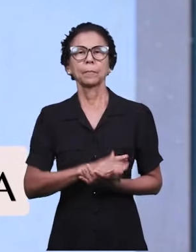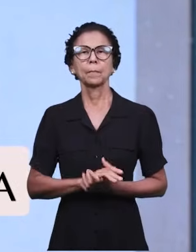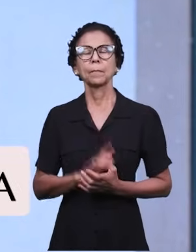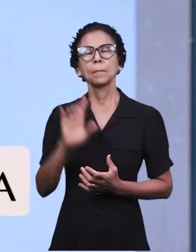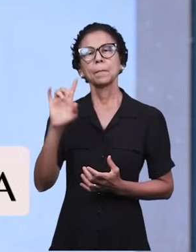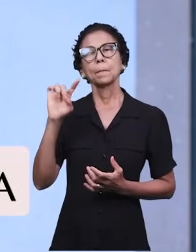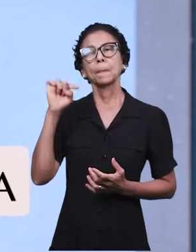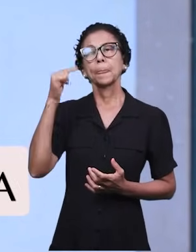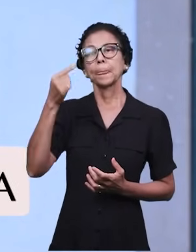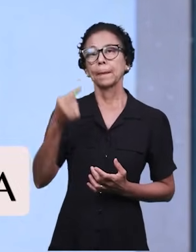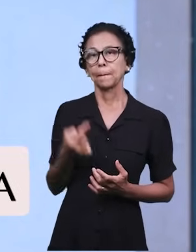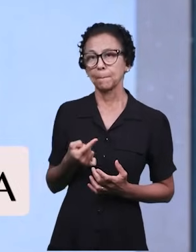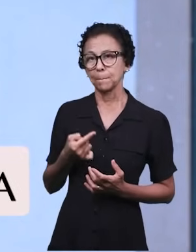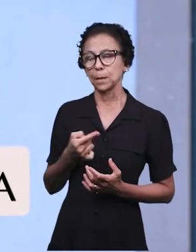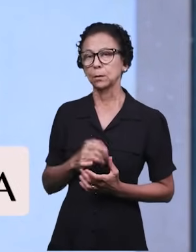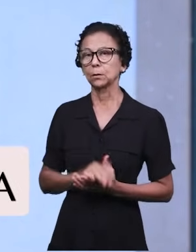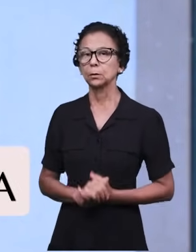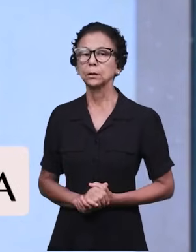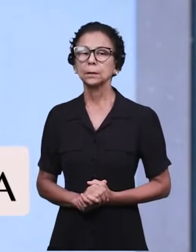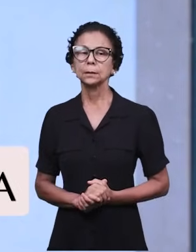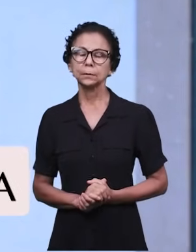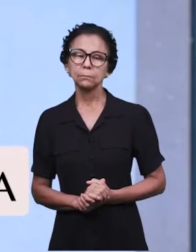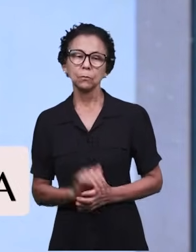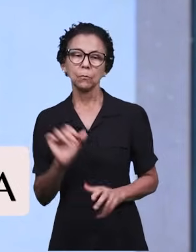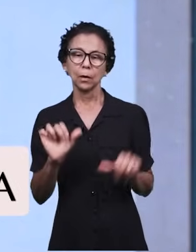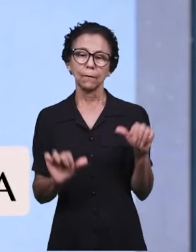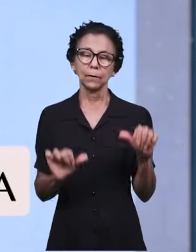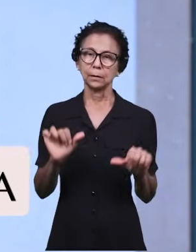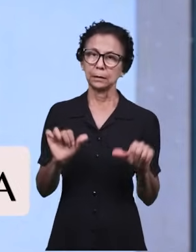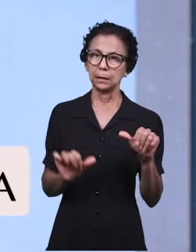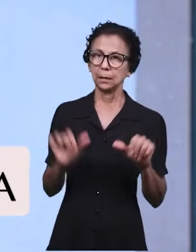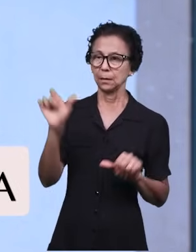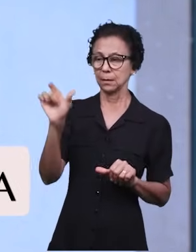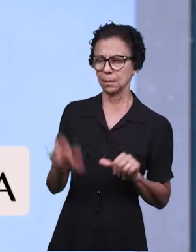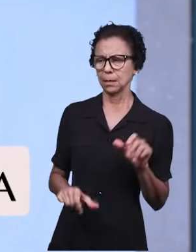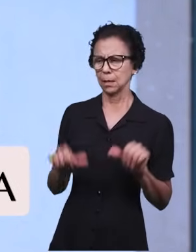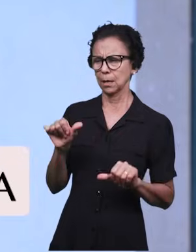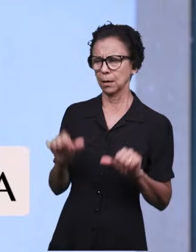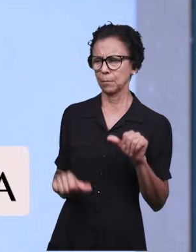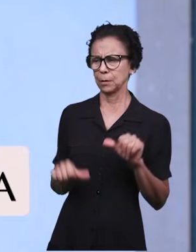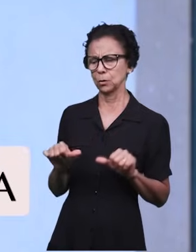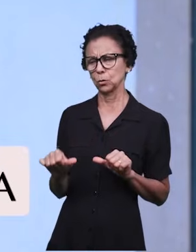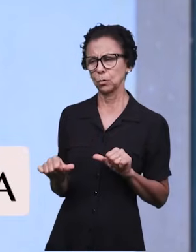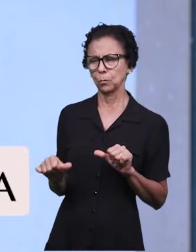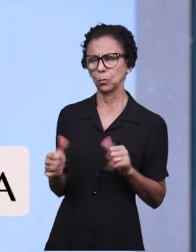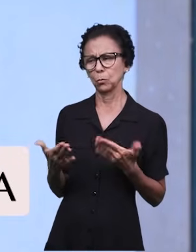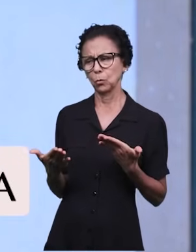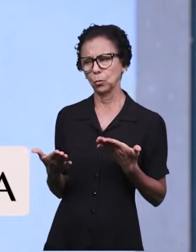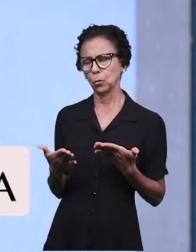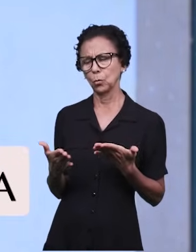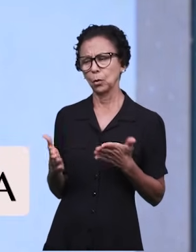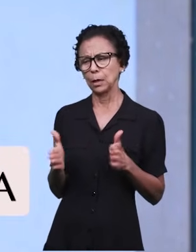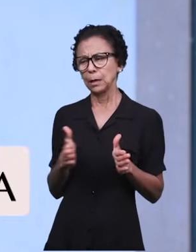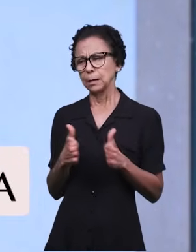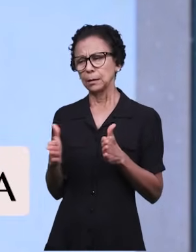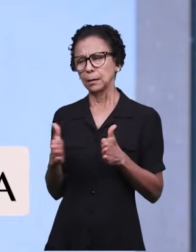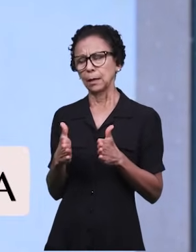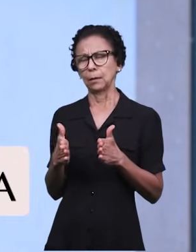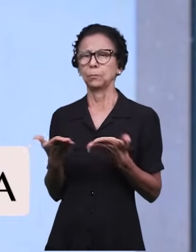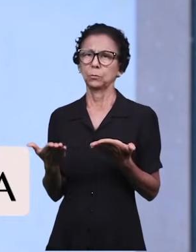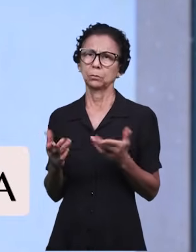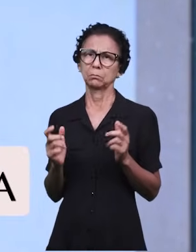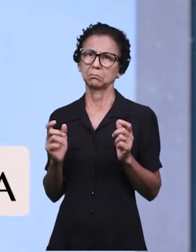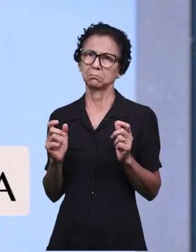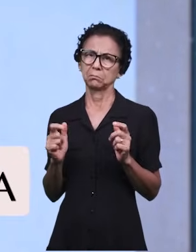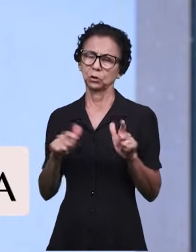tempo, por merecimento ou por antiguidade, podemos ser promovidos a segundo